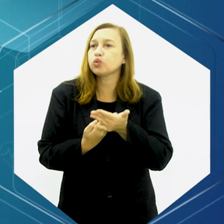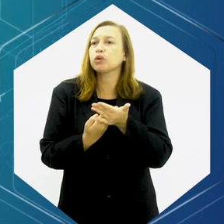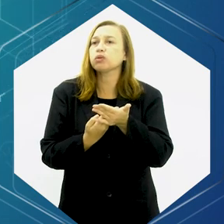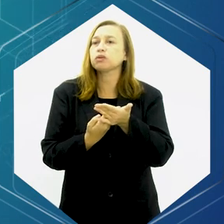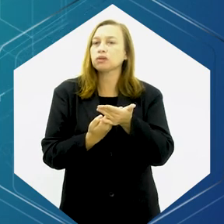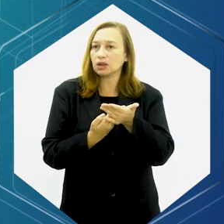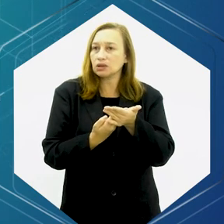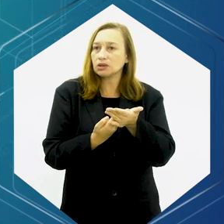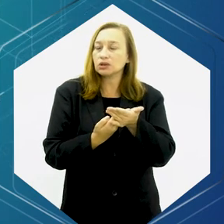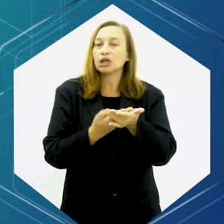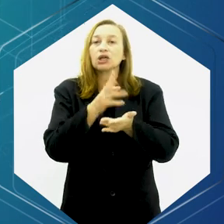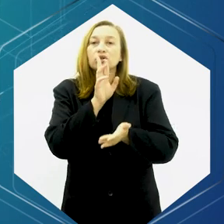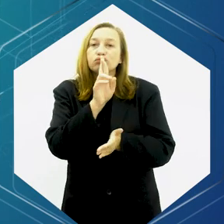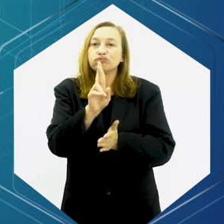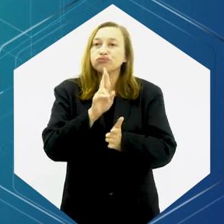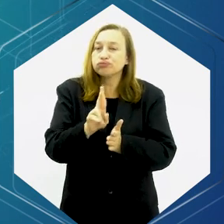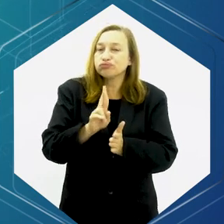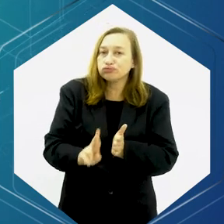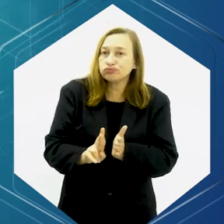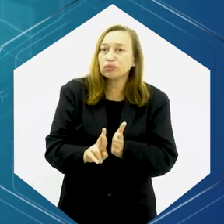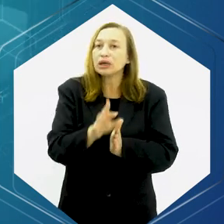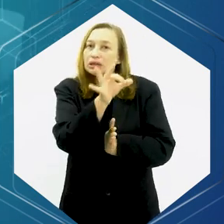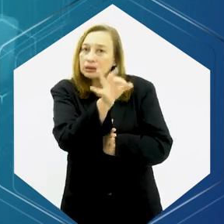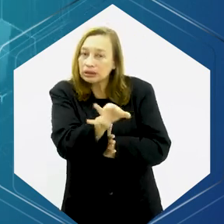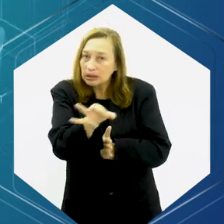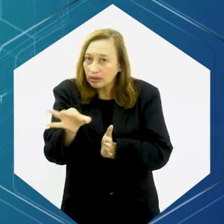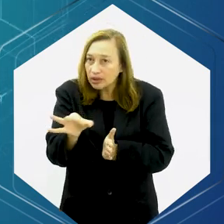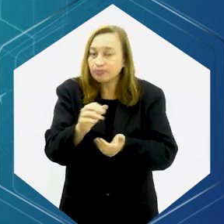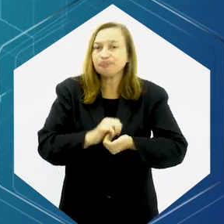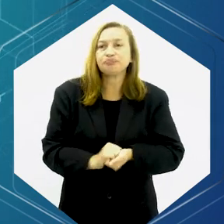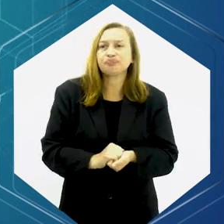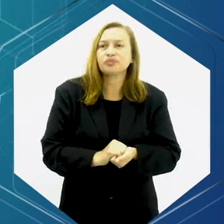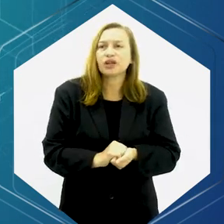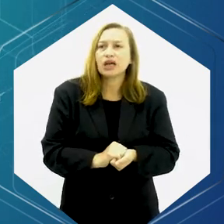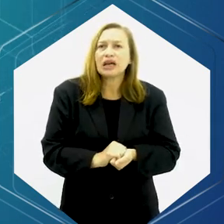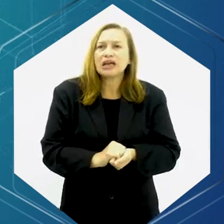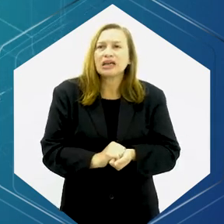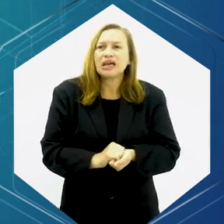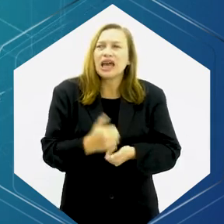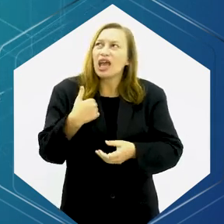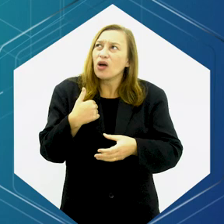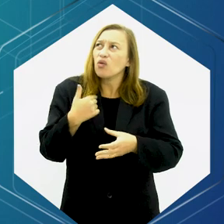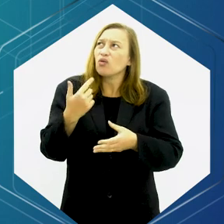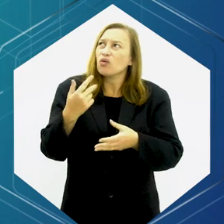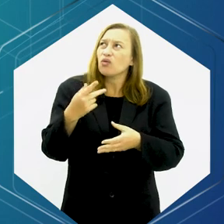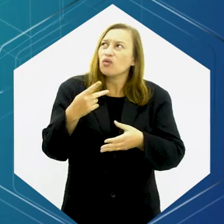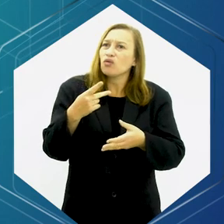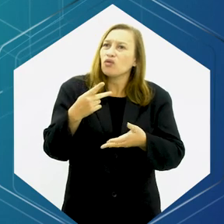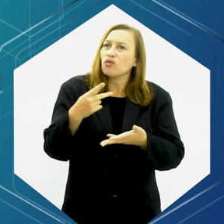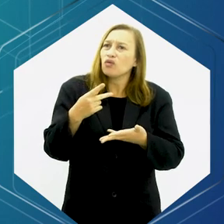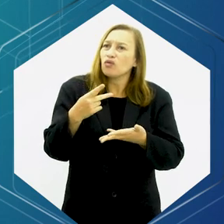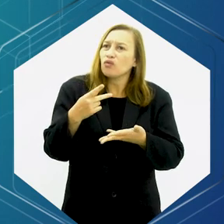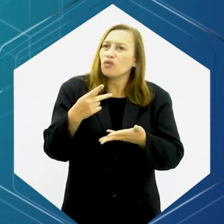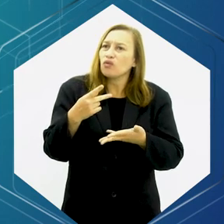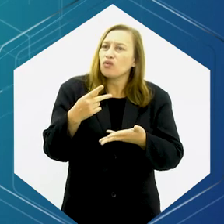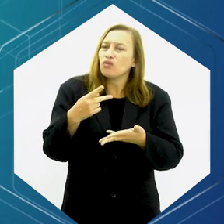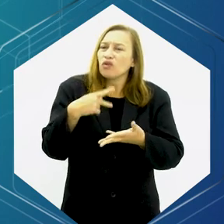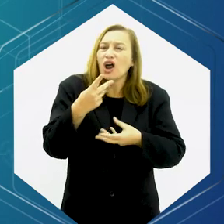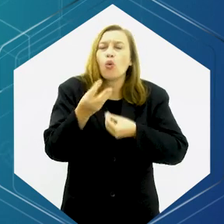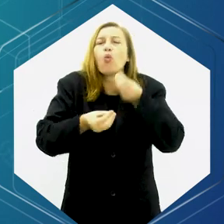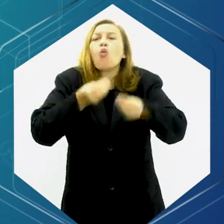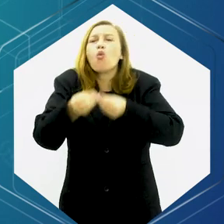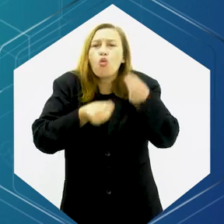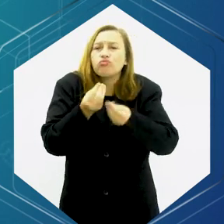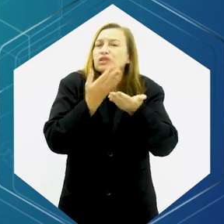e e respondemos especificamente eh e para eu entrar né propriamente dito em